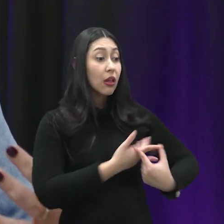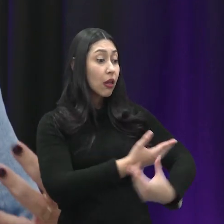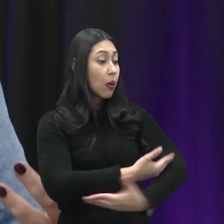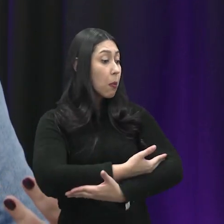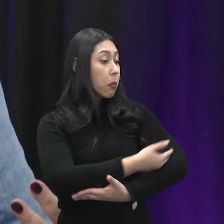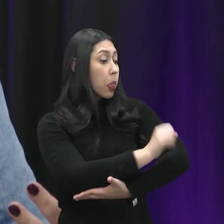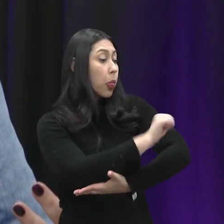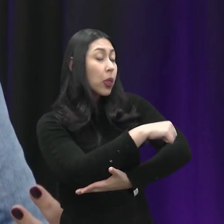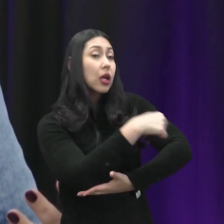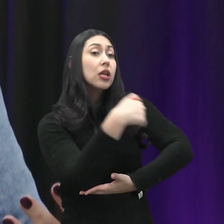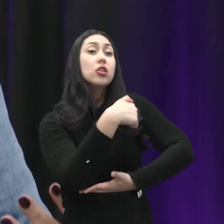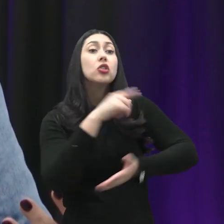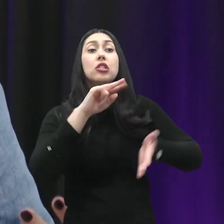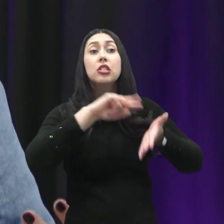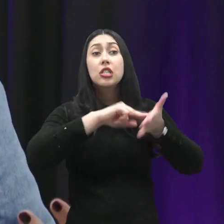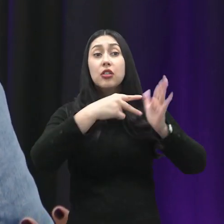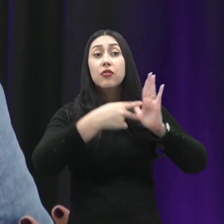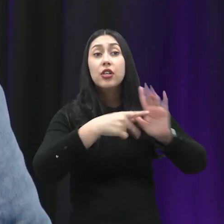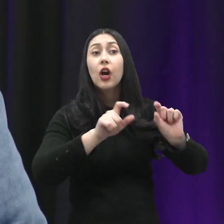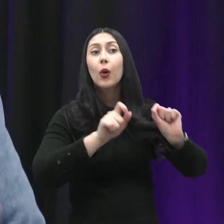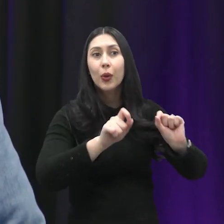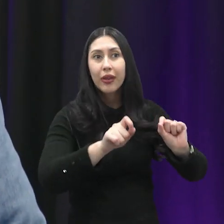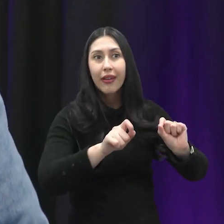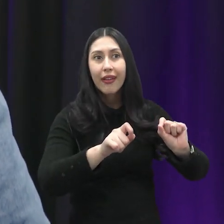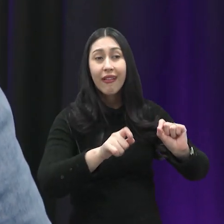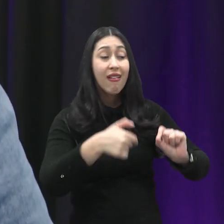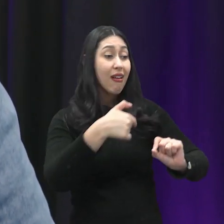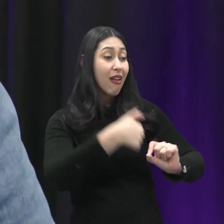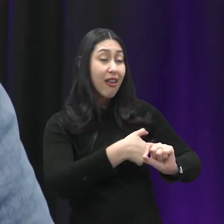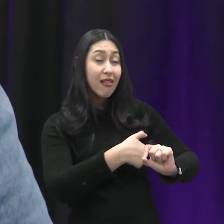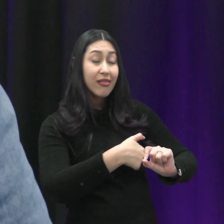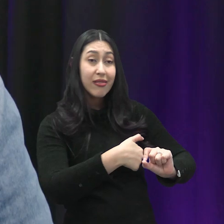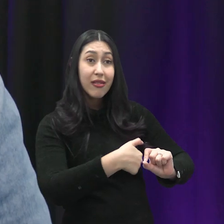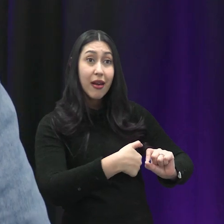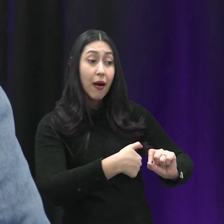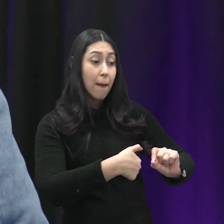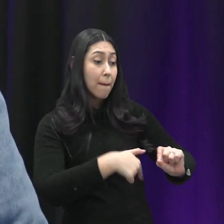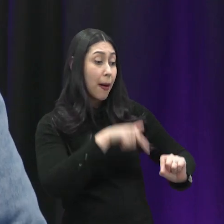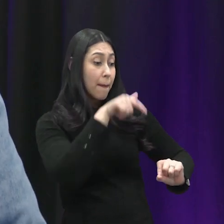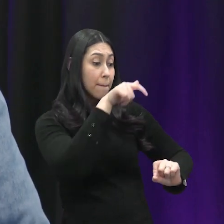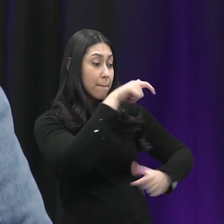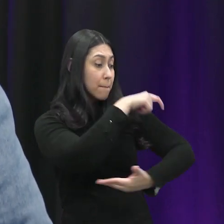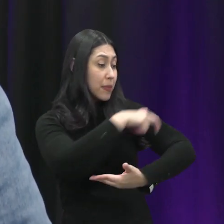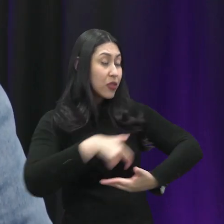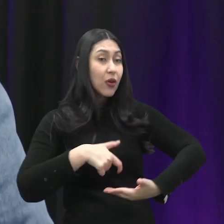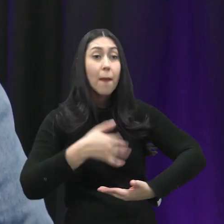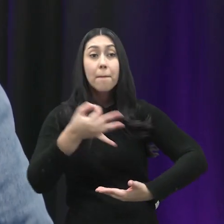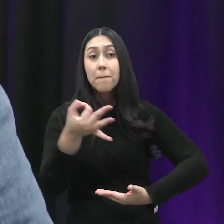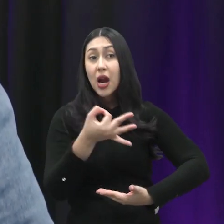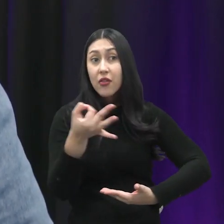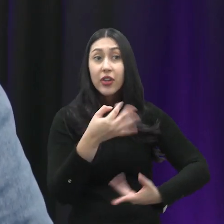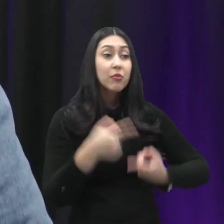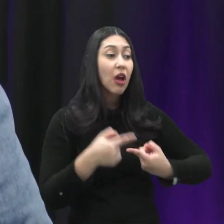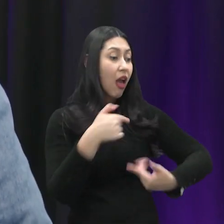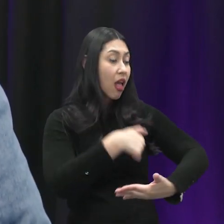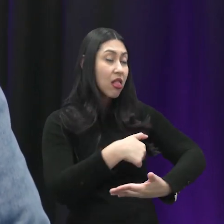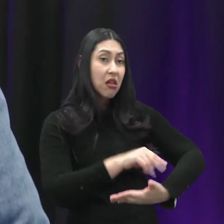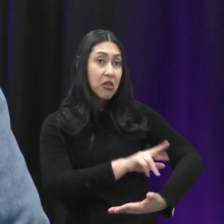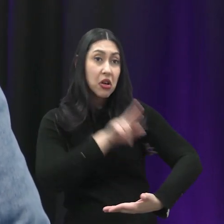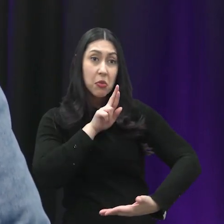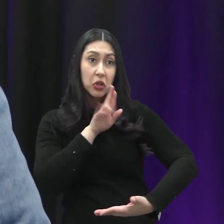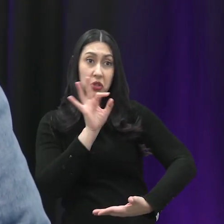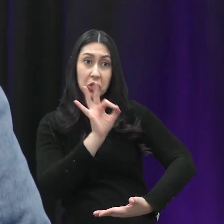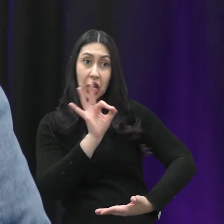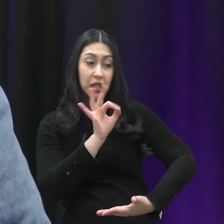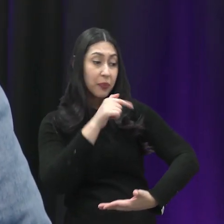Esse bebê é alguém que faz aquilo que você quer. Ele não te frustra, né? Ele não te magoa,